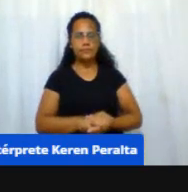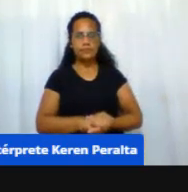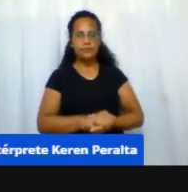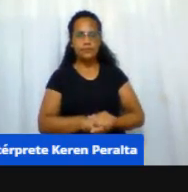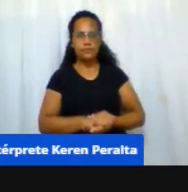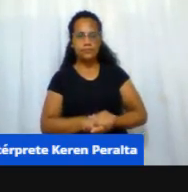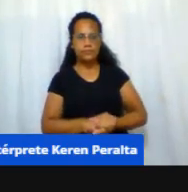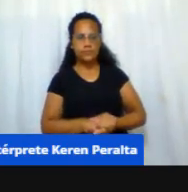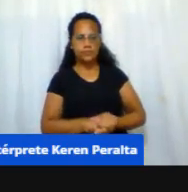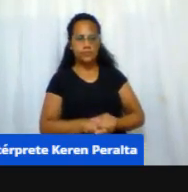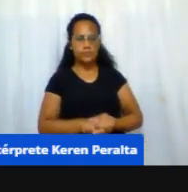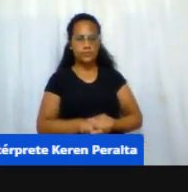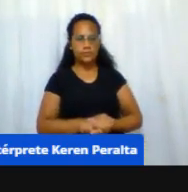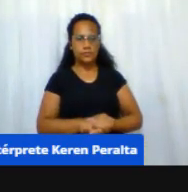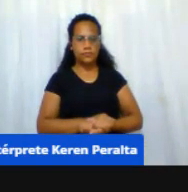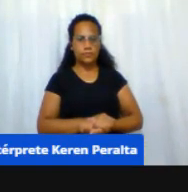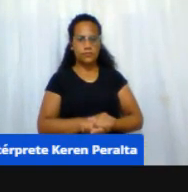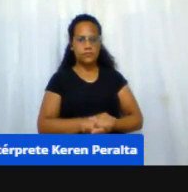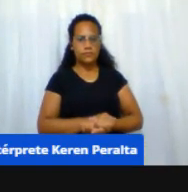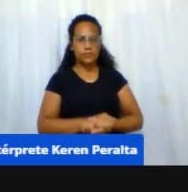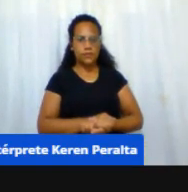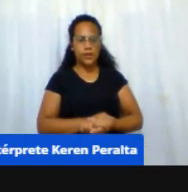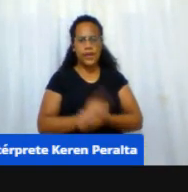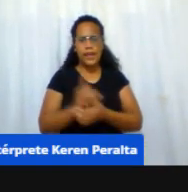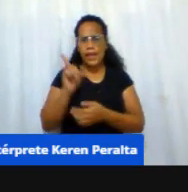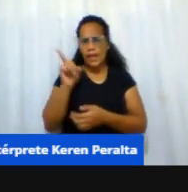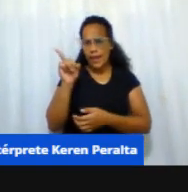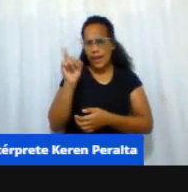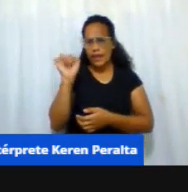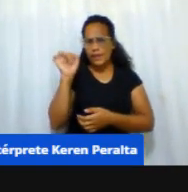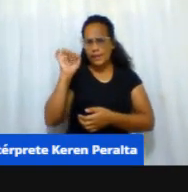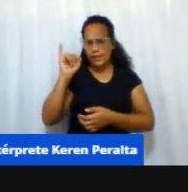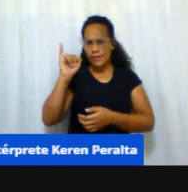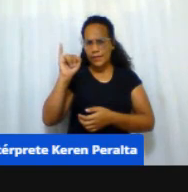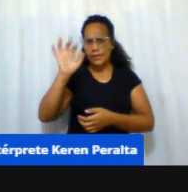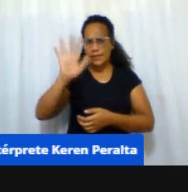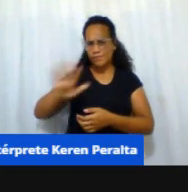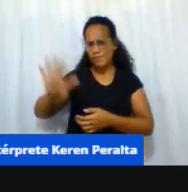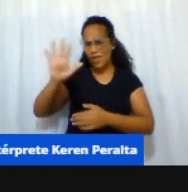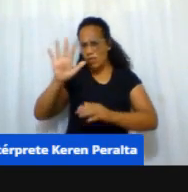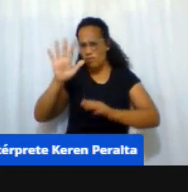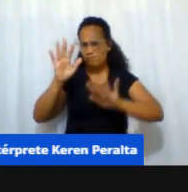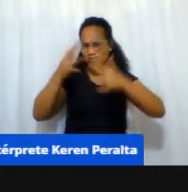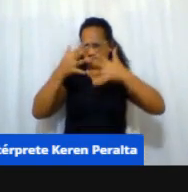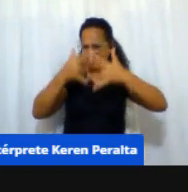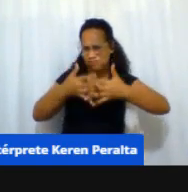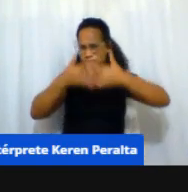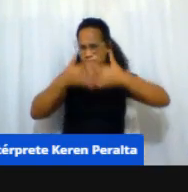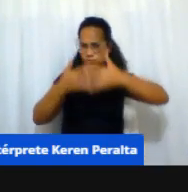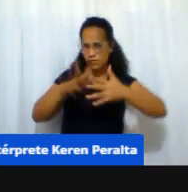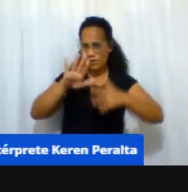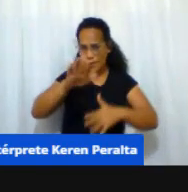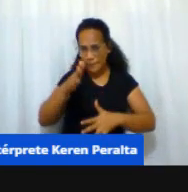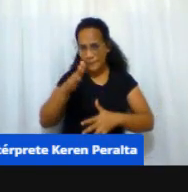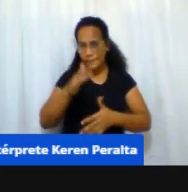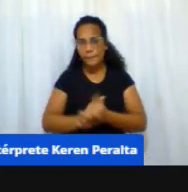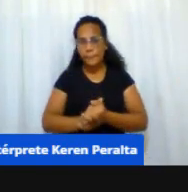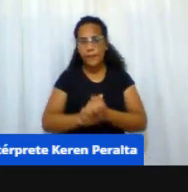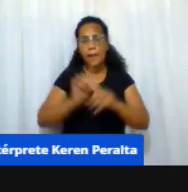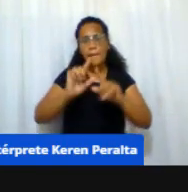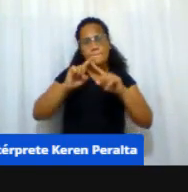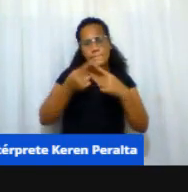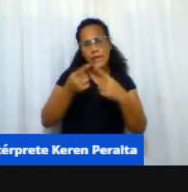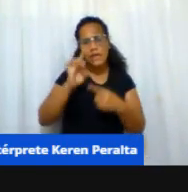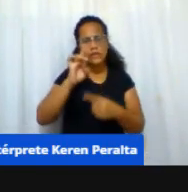Essa imagem, um tanto confusa, porém a sua construção não visa a leitura da redação de cada uma dessas